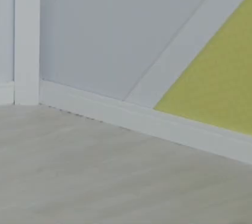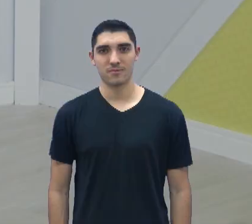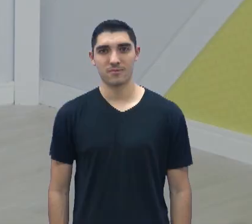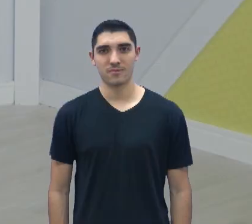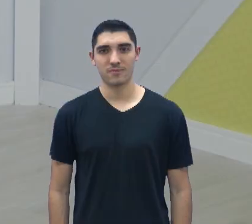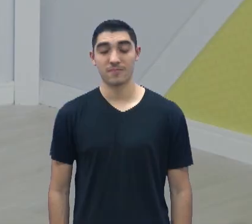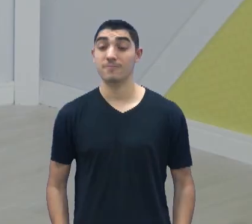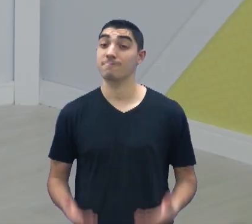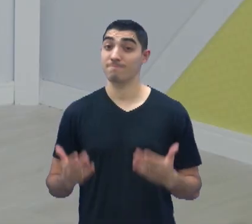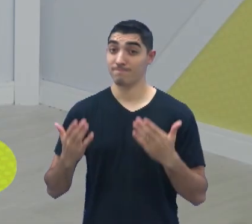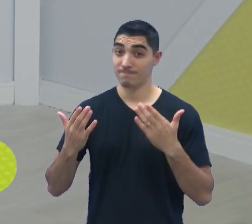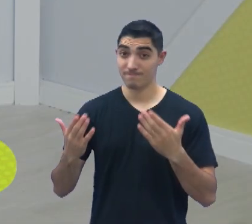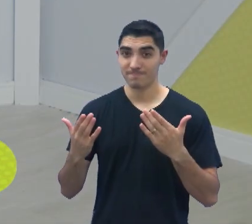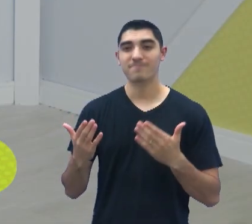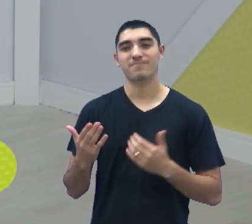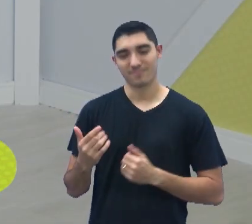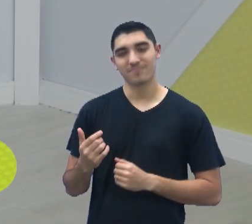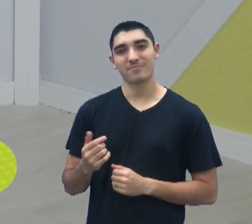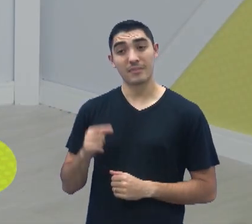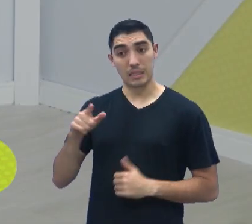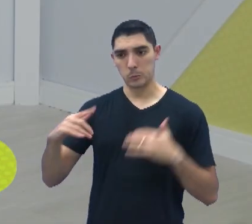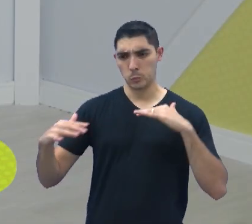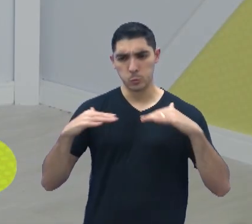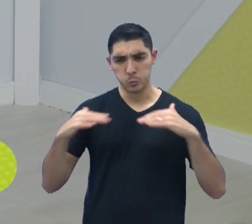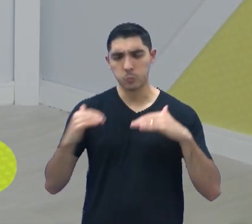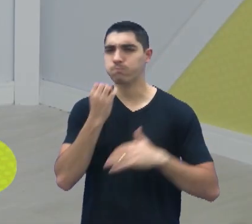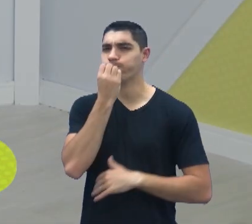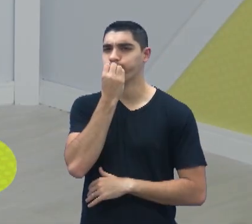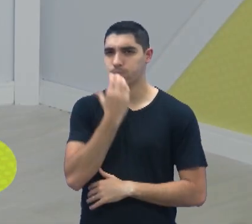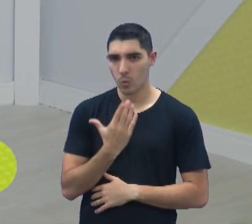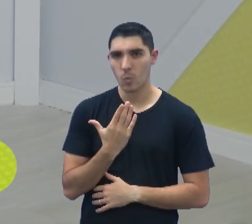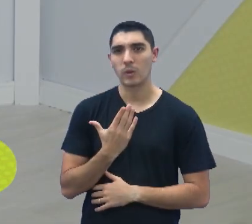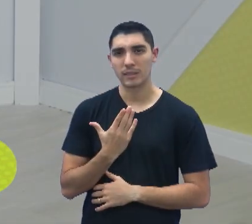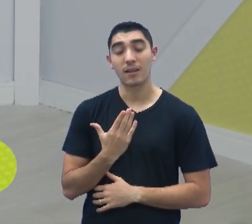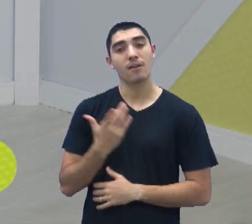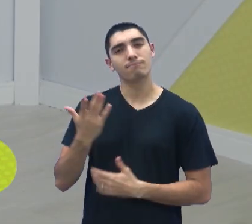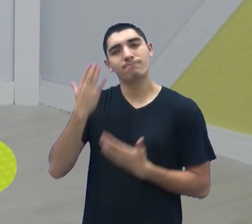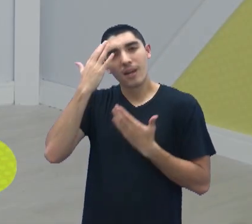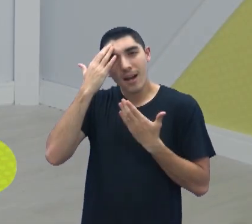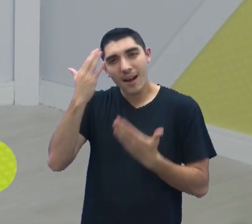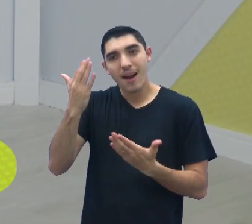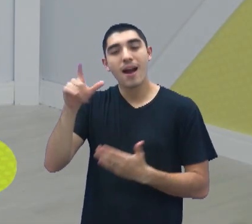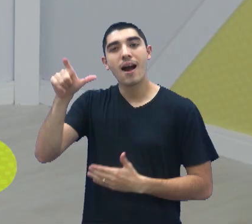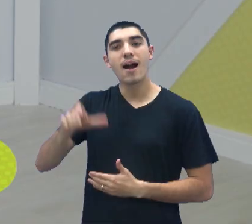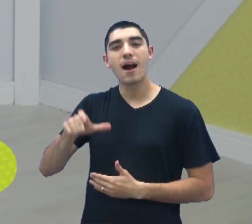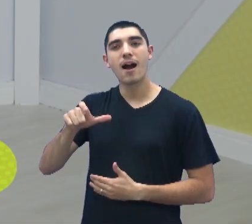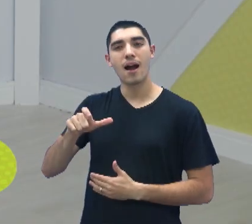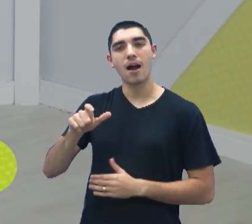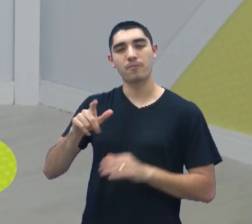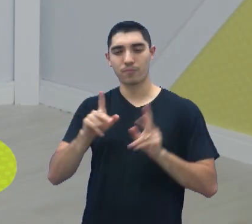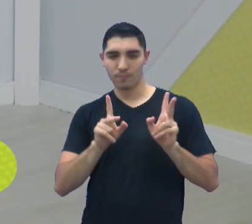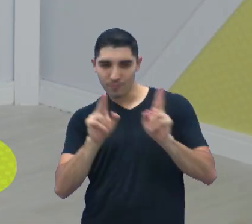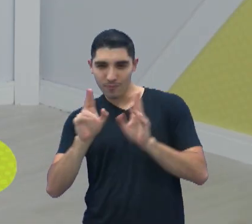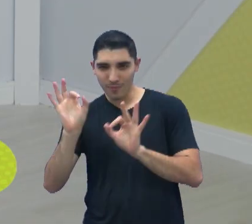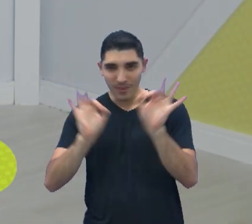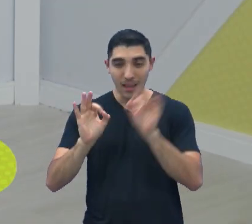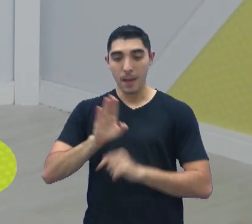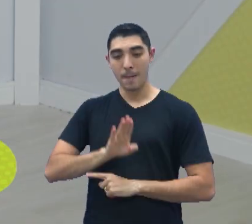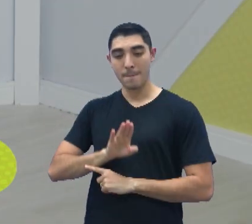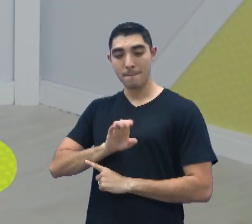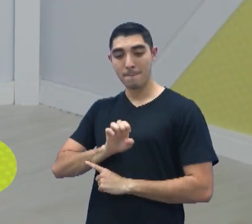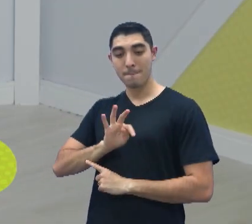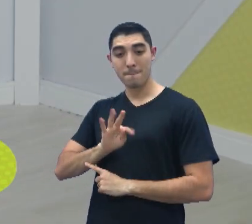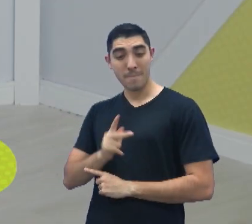Tá aí, realmente foi um jogão de verdade. Aliás, um agradecimento à Beth, claro, nossa editora, que realmente foi a craque do jogo